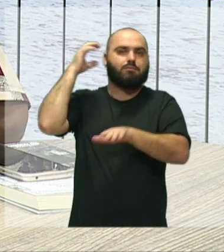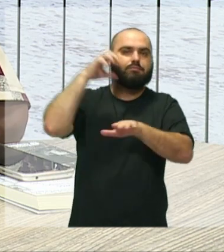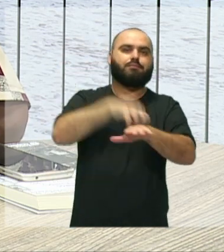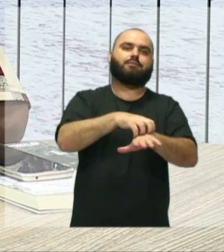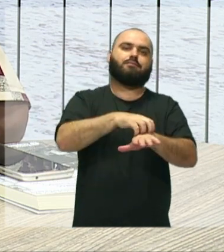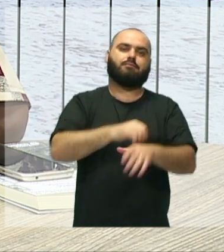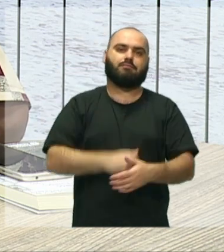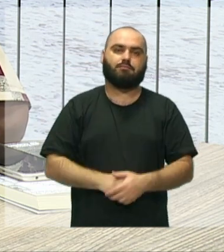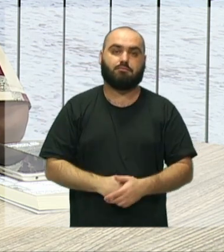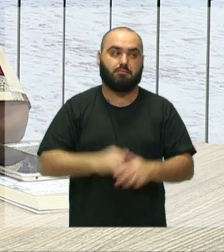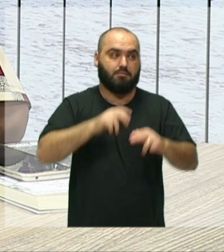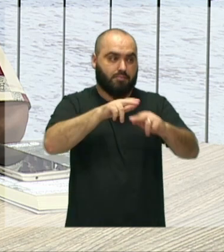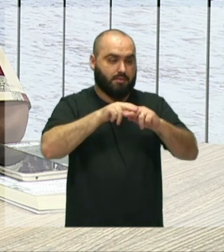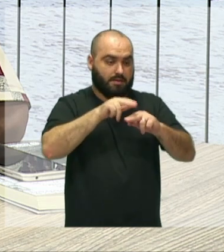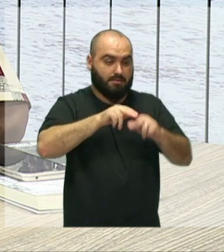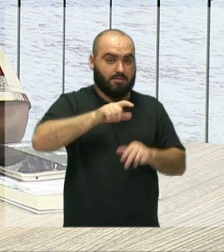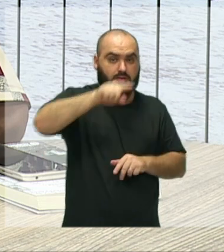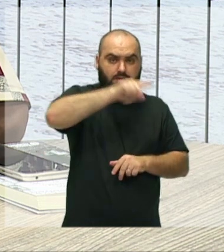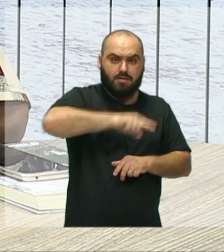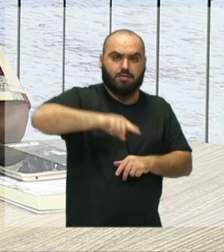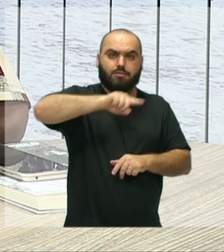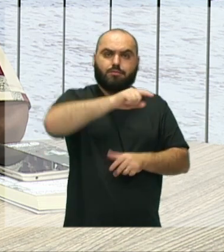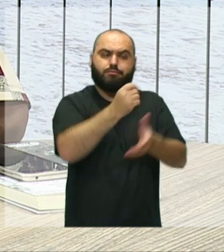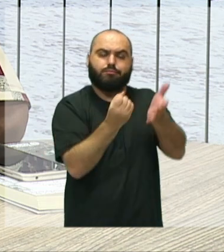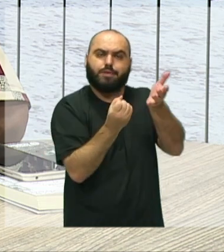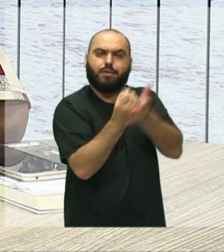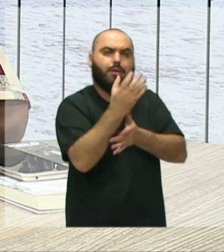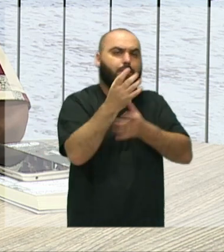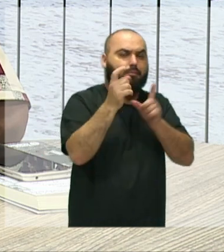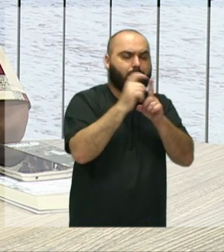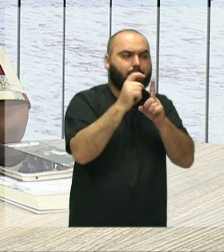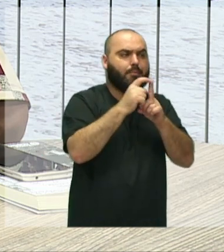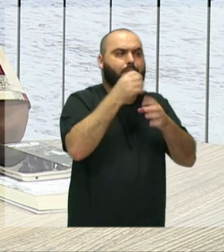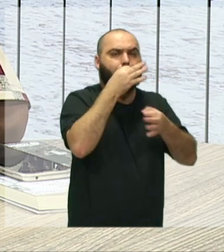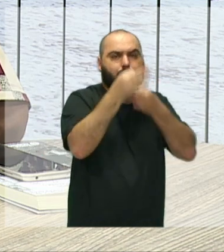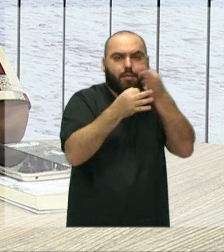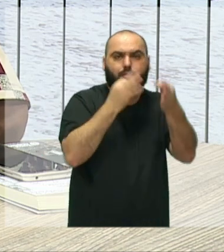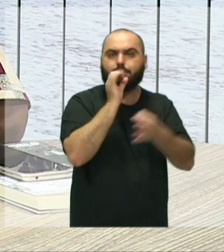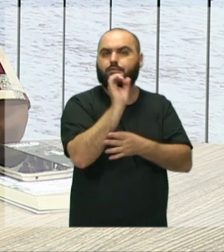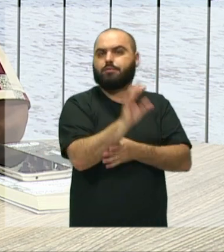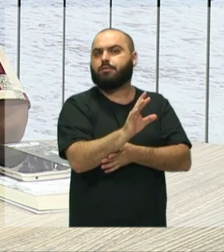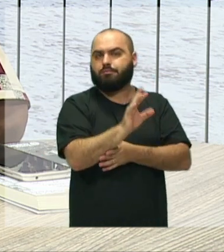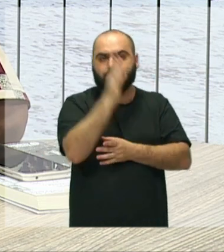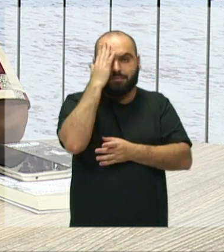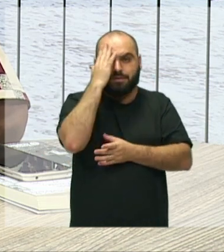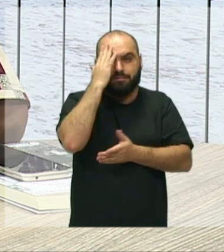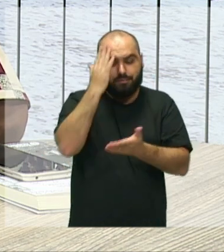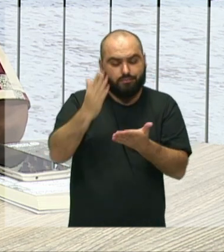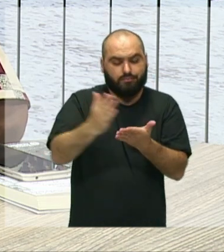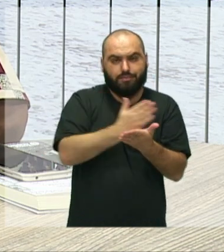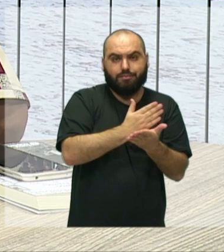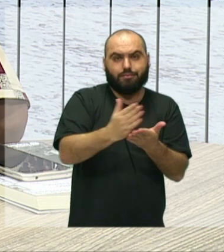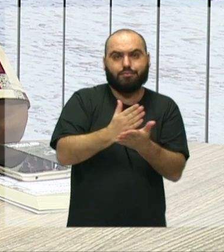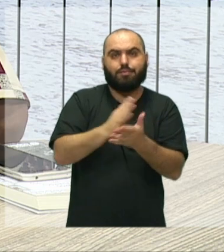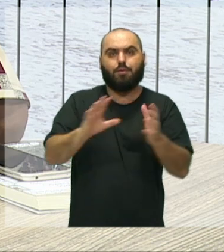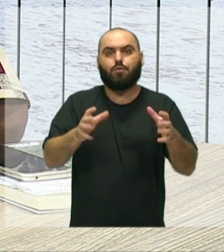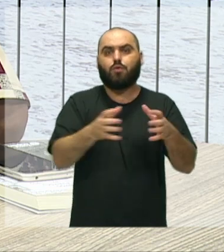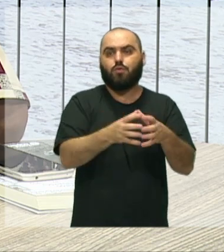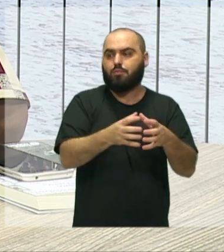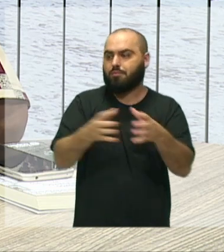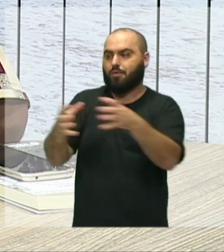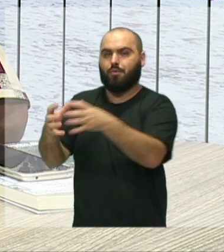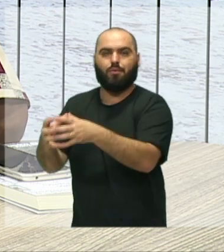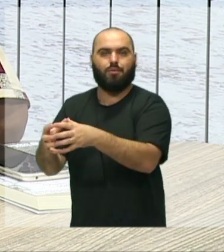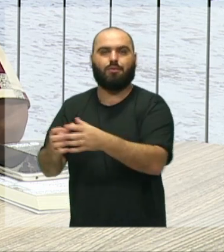categorias historicamente inventadas para, de certa forma, dividir o próprio grupo. Porque